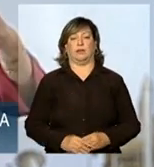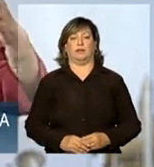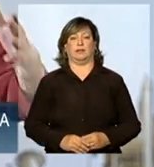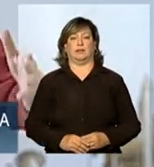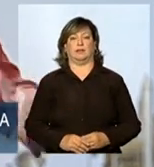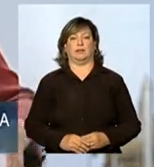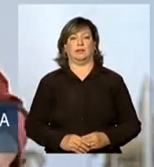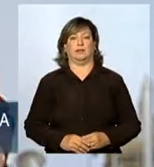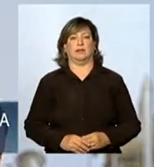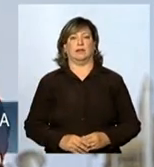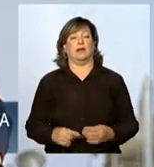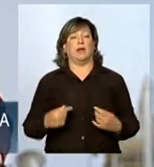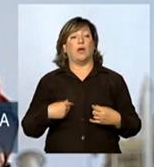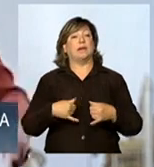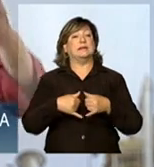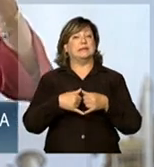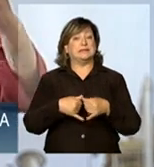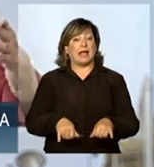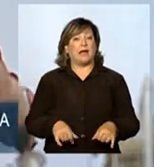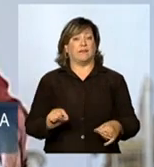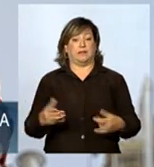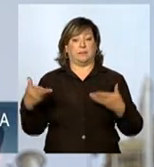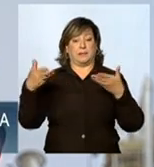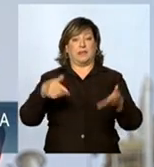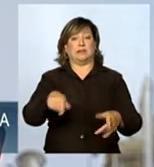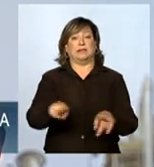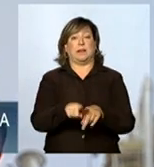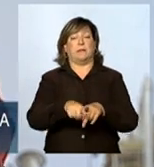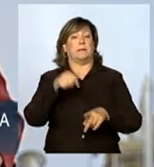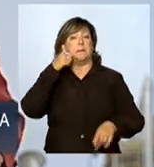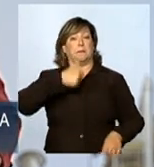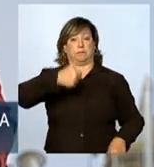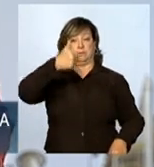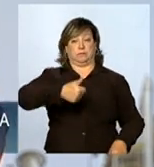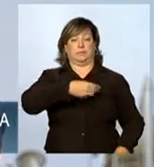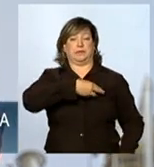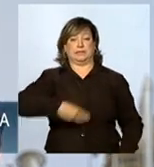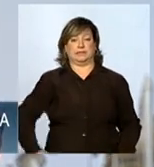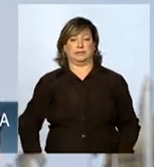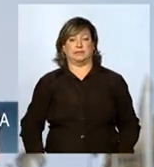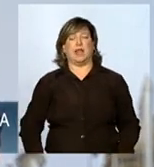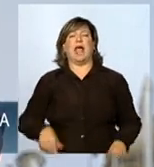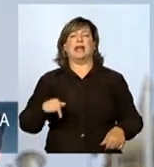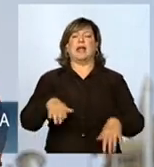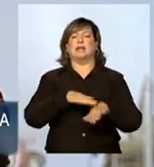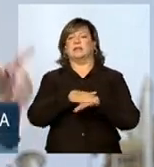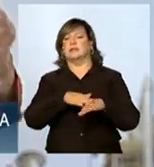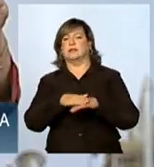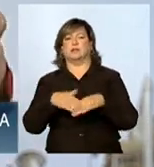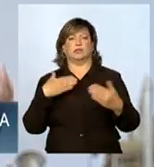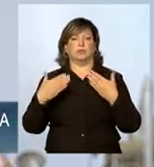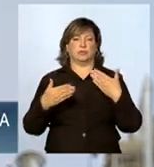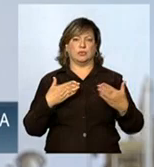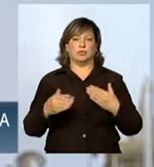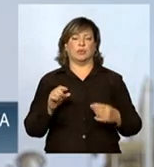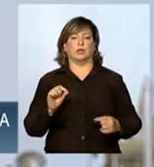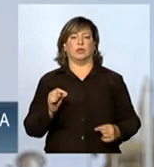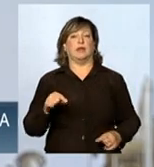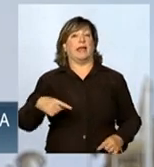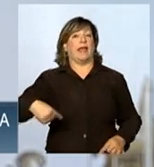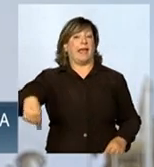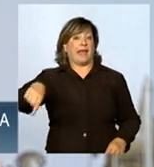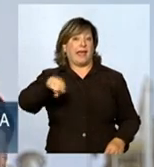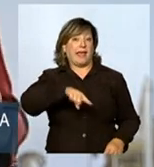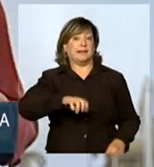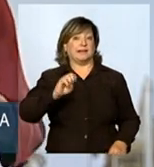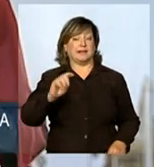Estava presente também a primeira-ministra. E nessa discussão, eles que são o